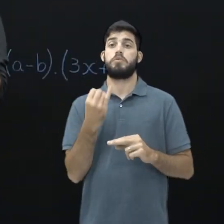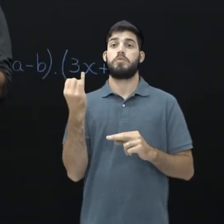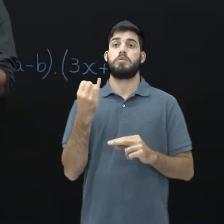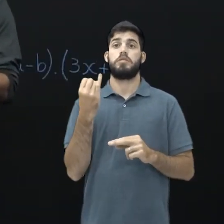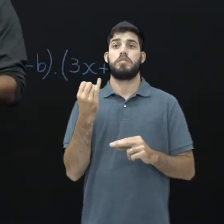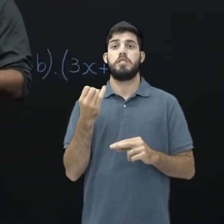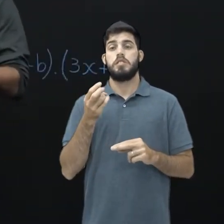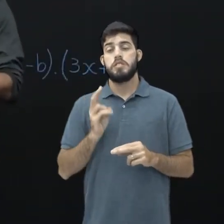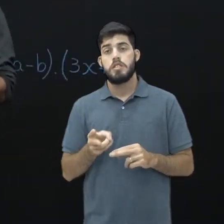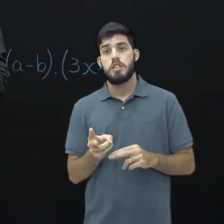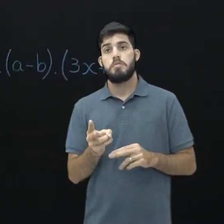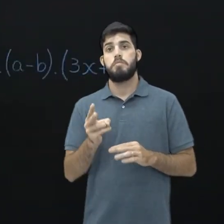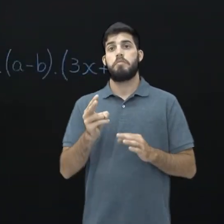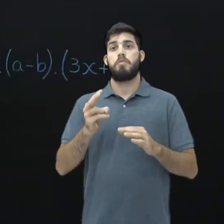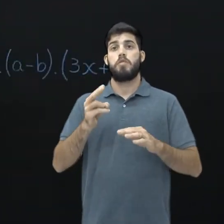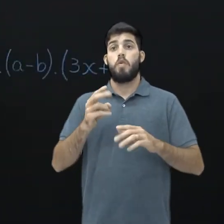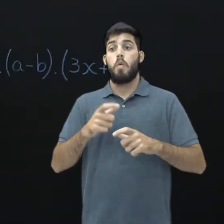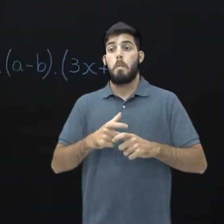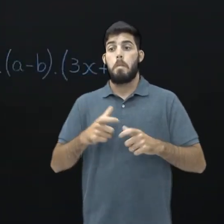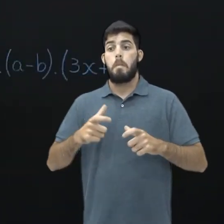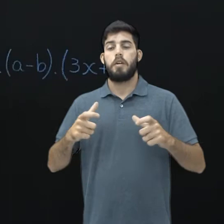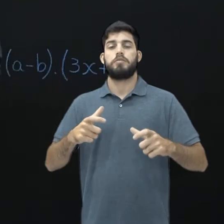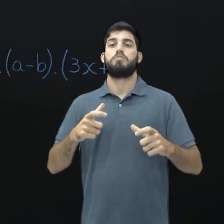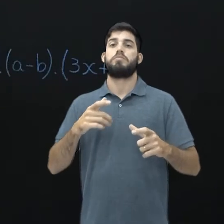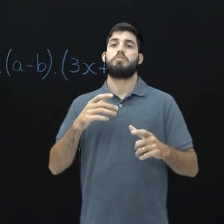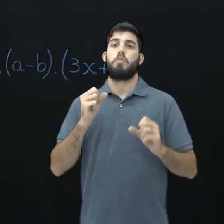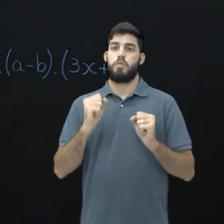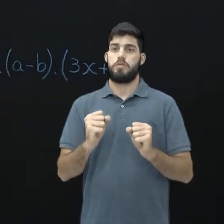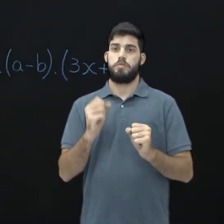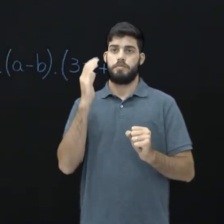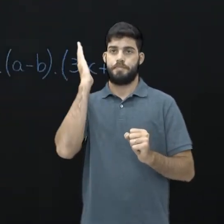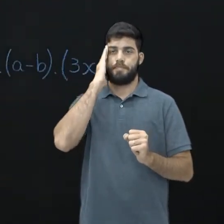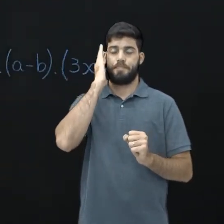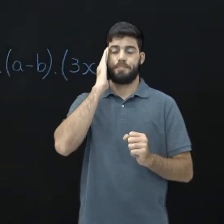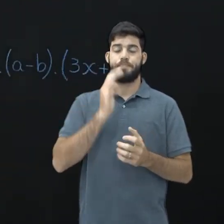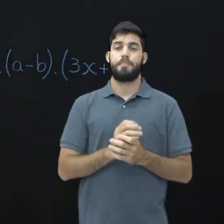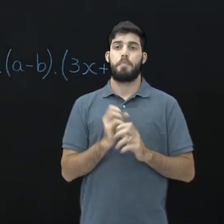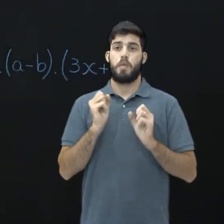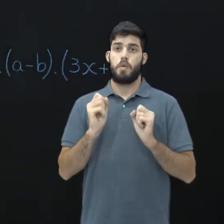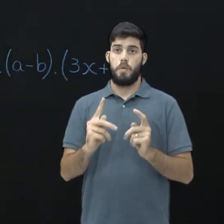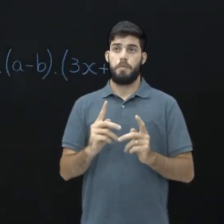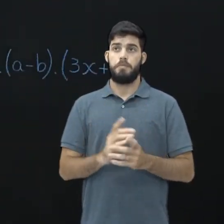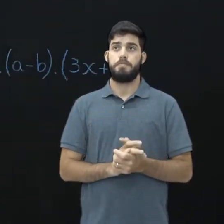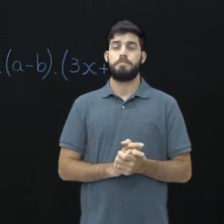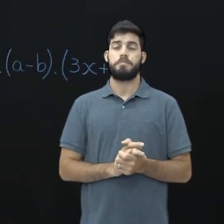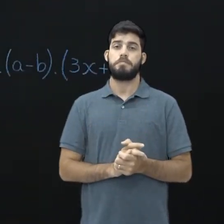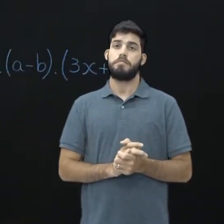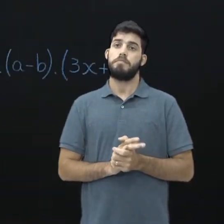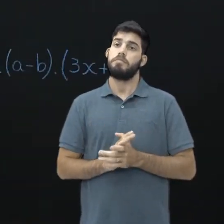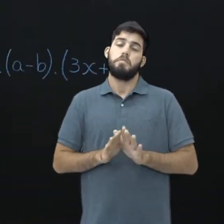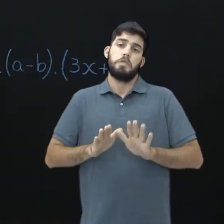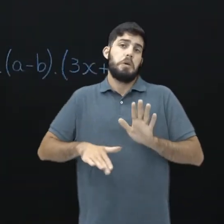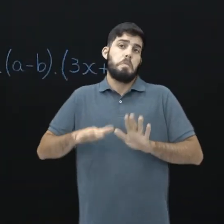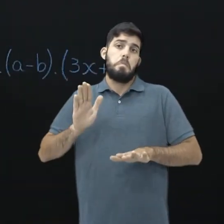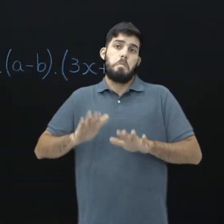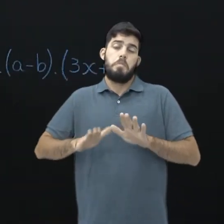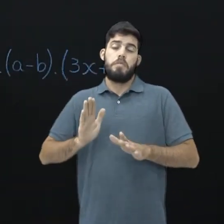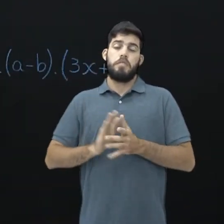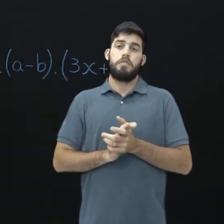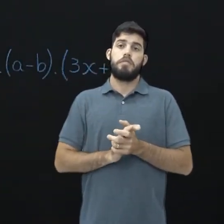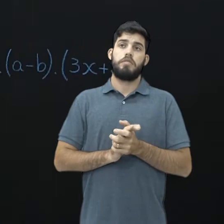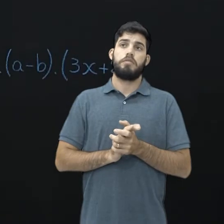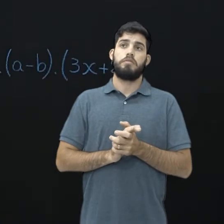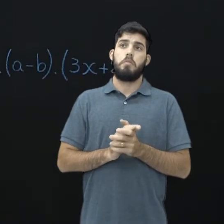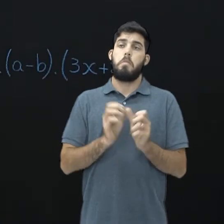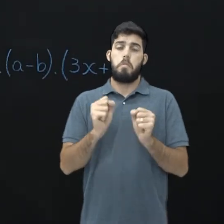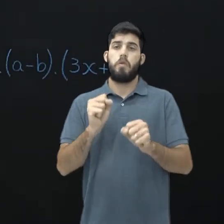de fatorar o máximo possível, tá bom? Agora, logicamente que, de repente, dependendo da fração,